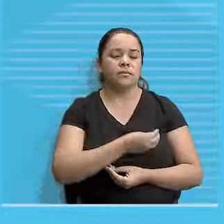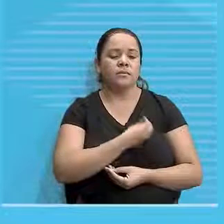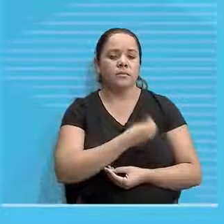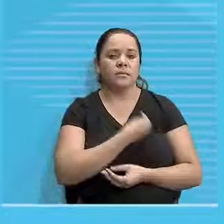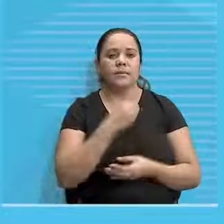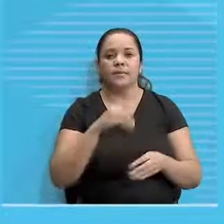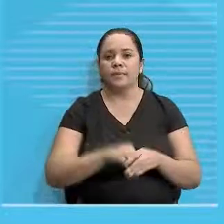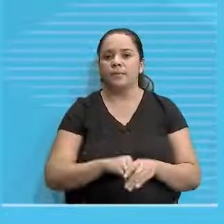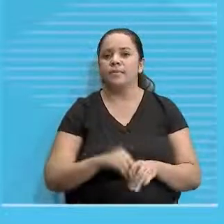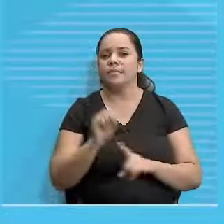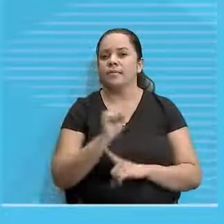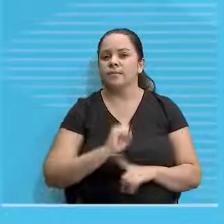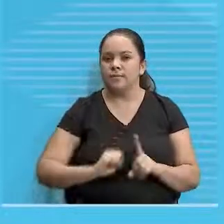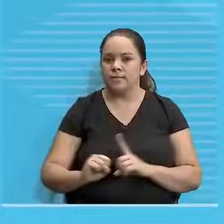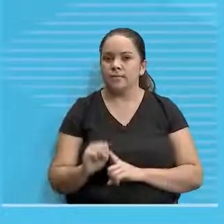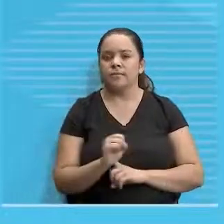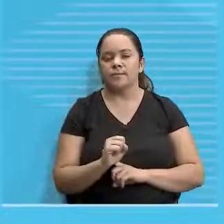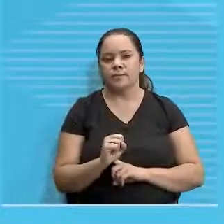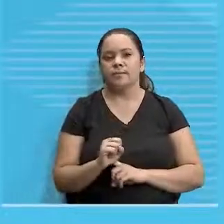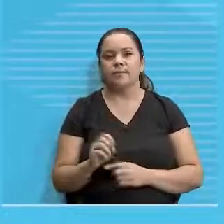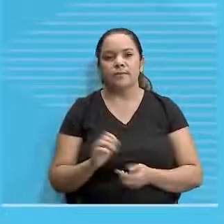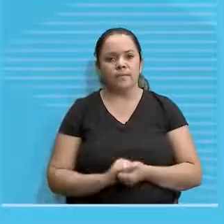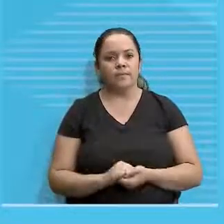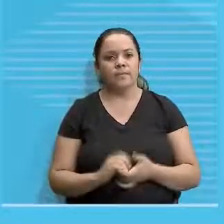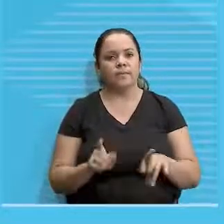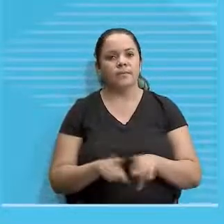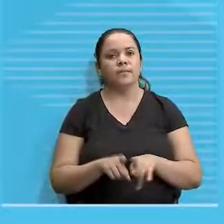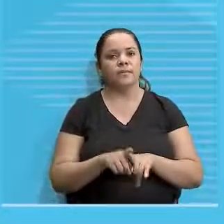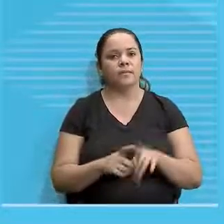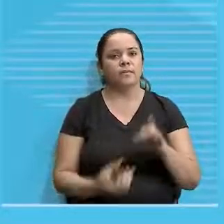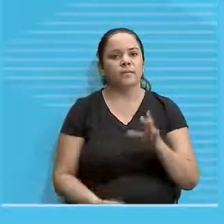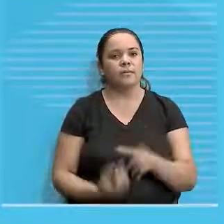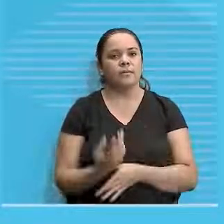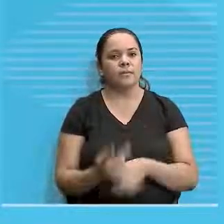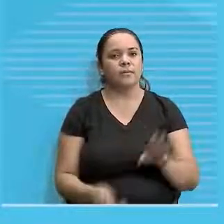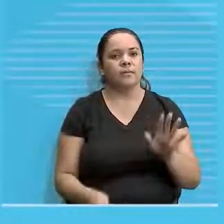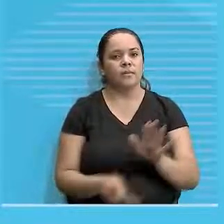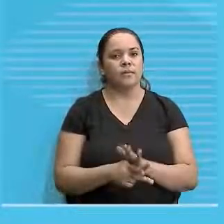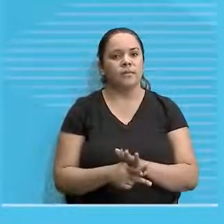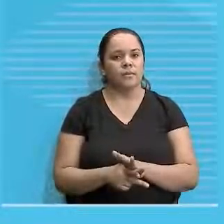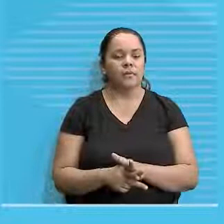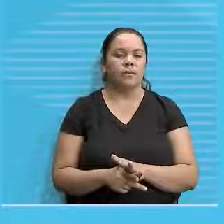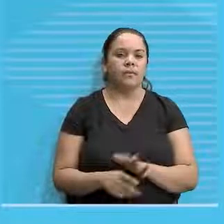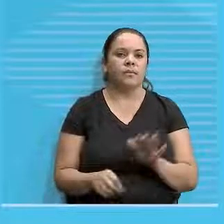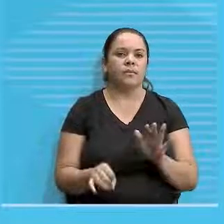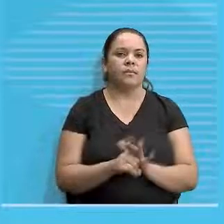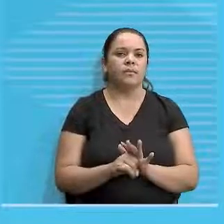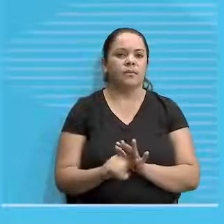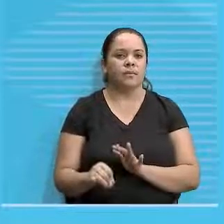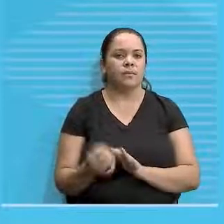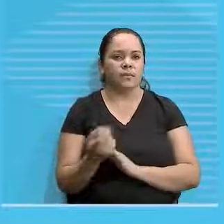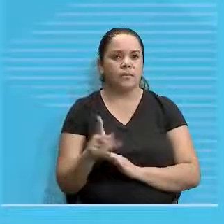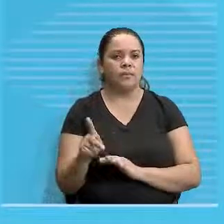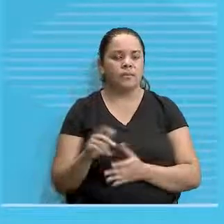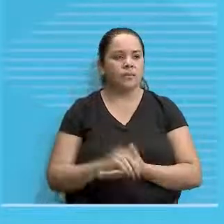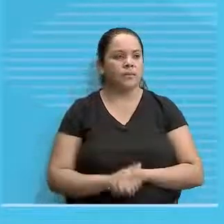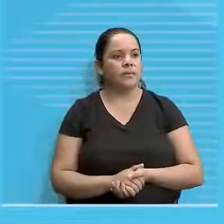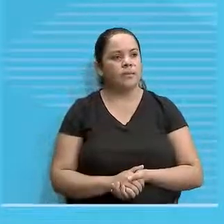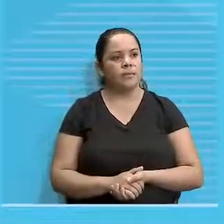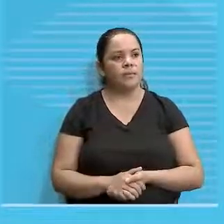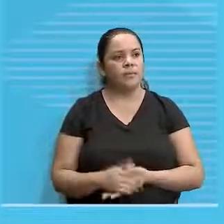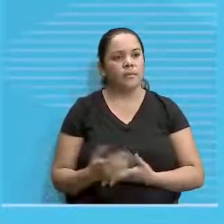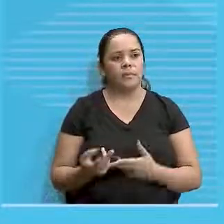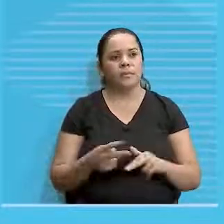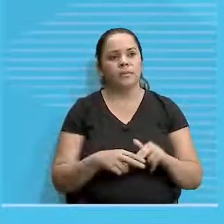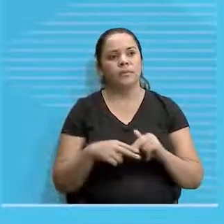também vai formando a tua própria identidade. É dessa forma, né? Então, gente, por isso que uma